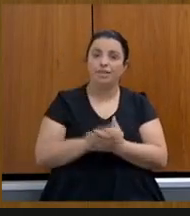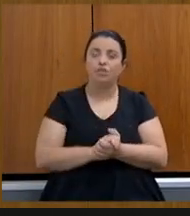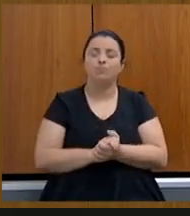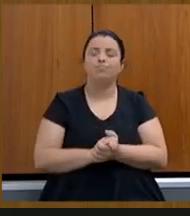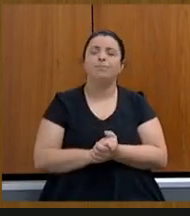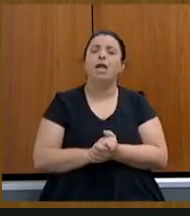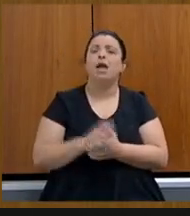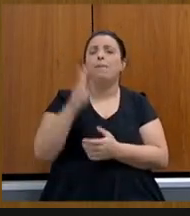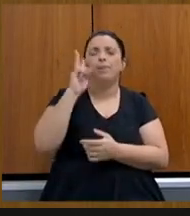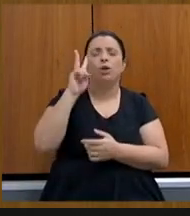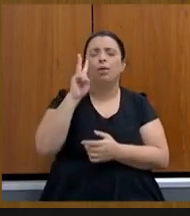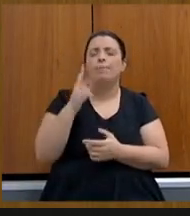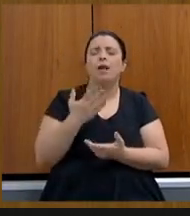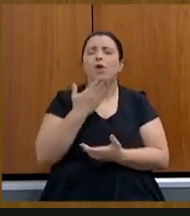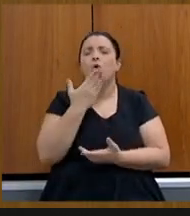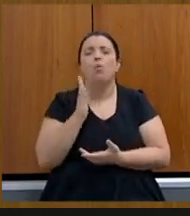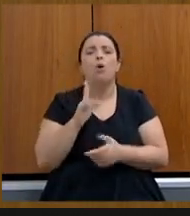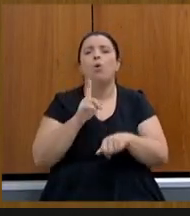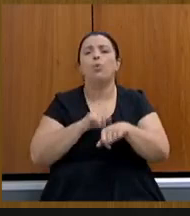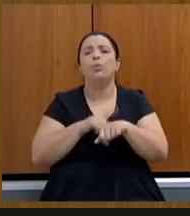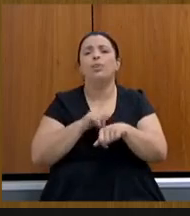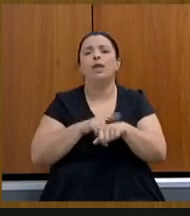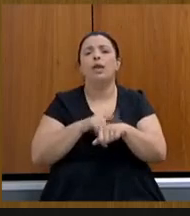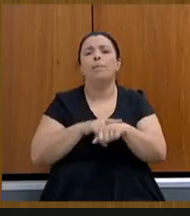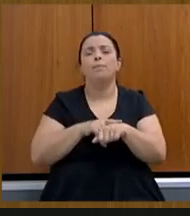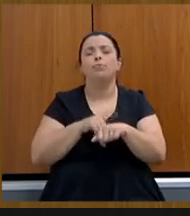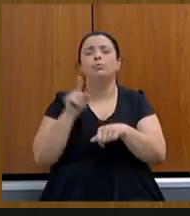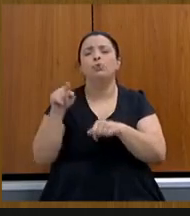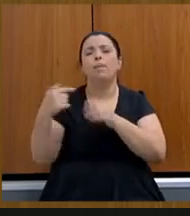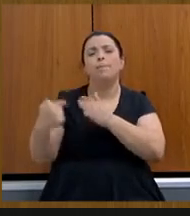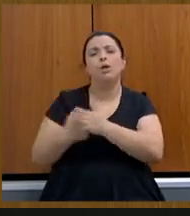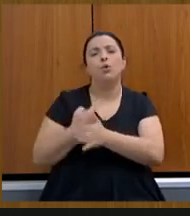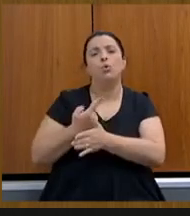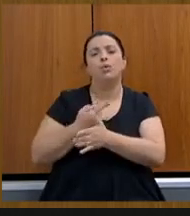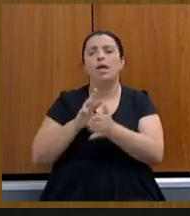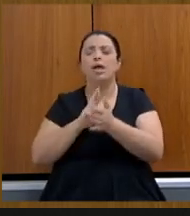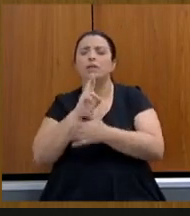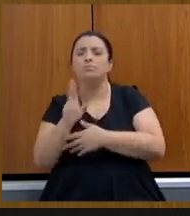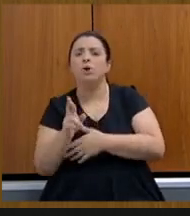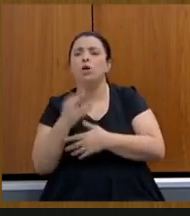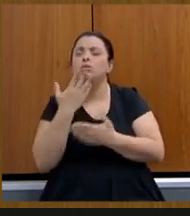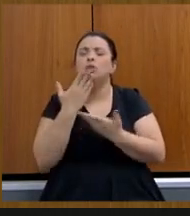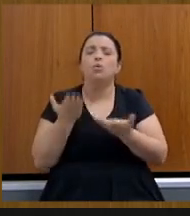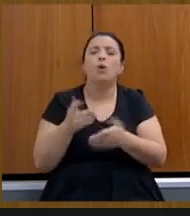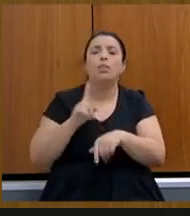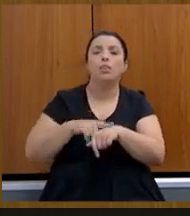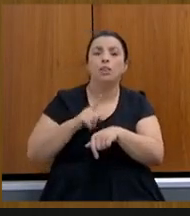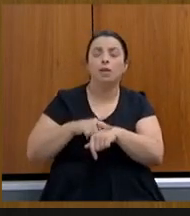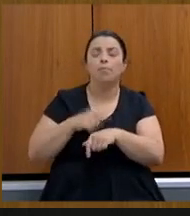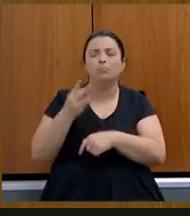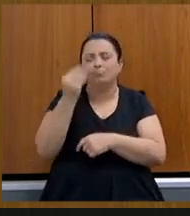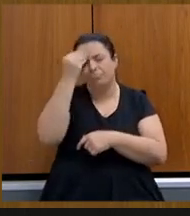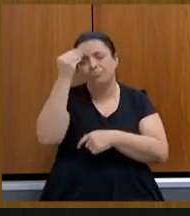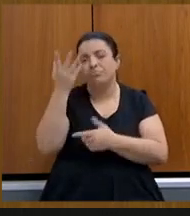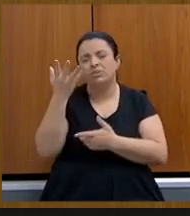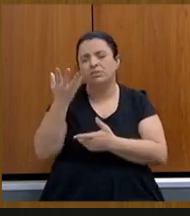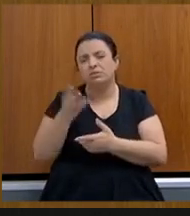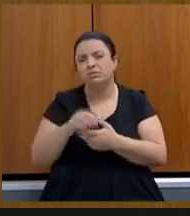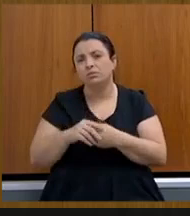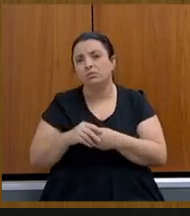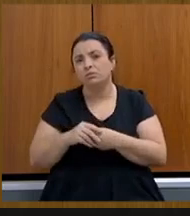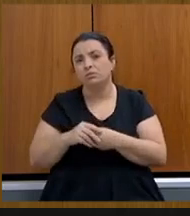para eu me lembrar o tempo de pergunta fala e resposta só para eu me Recordar do tempo que eu tenho